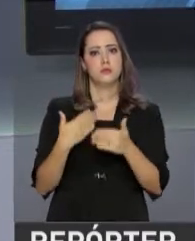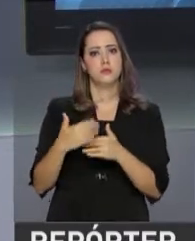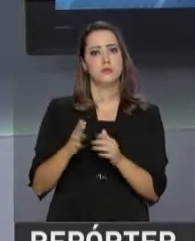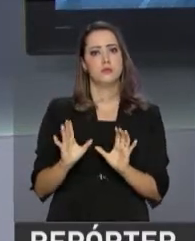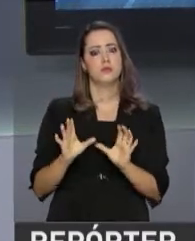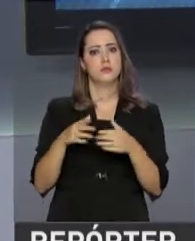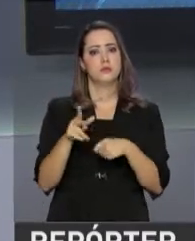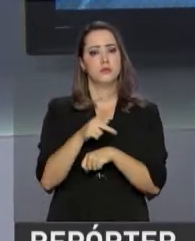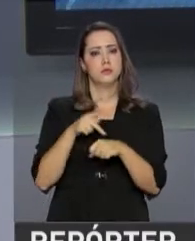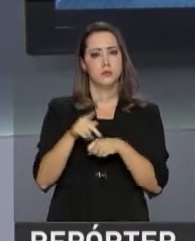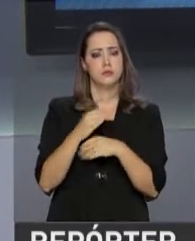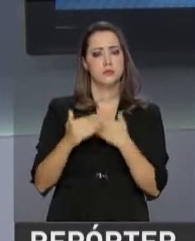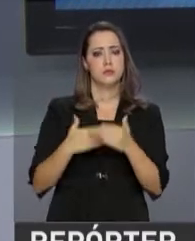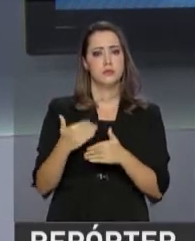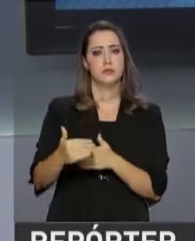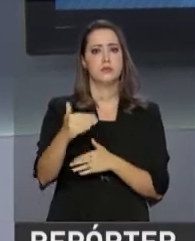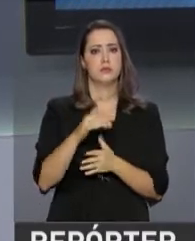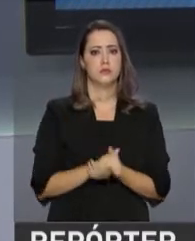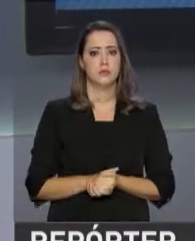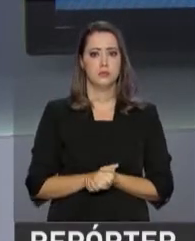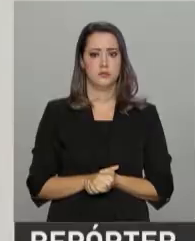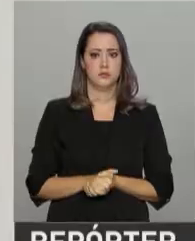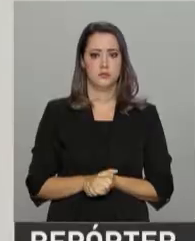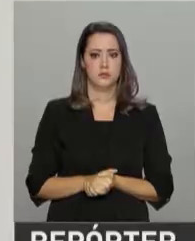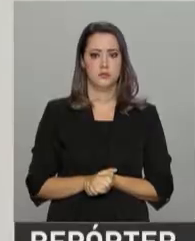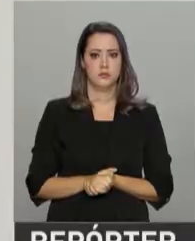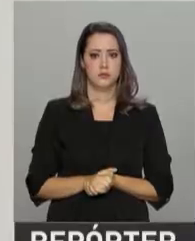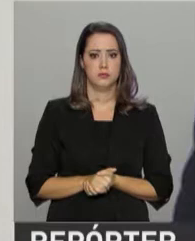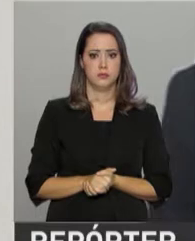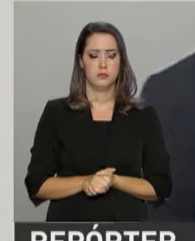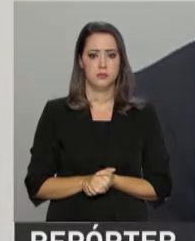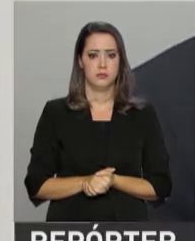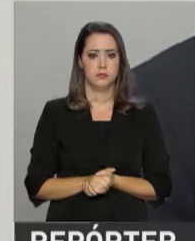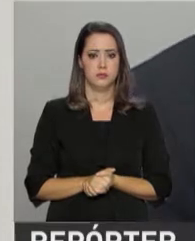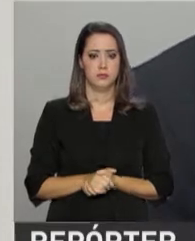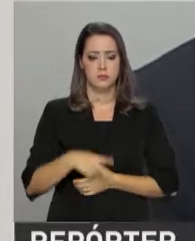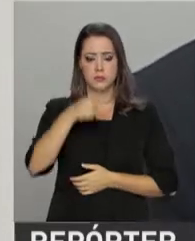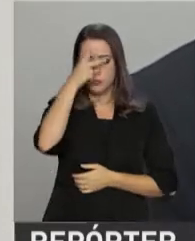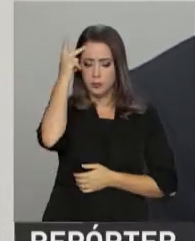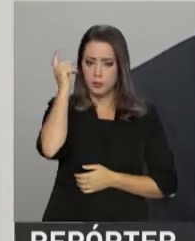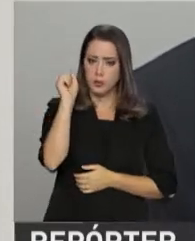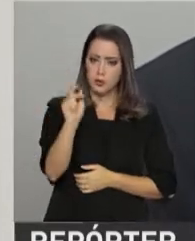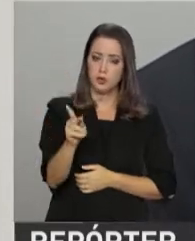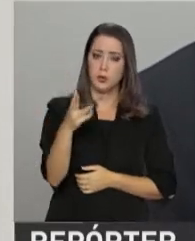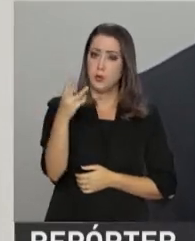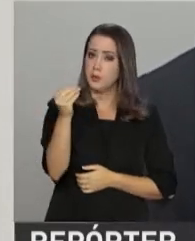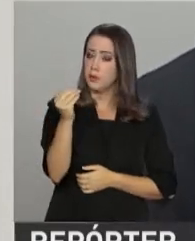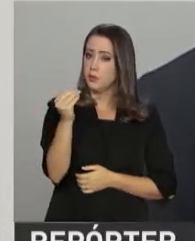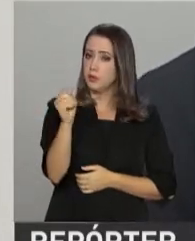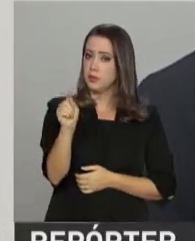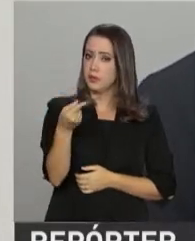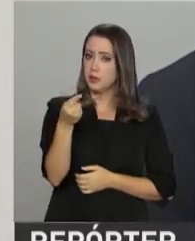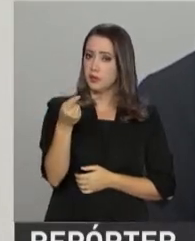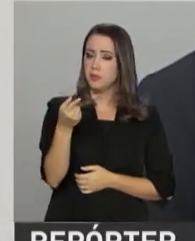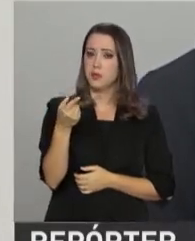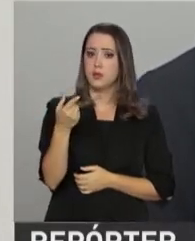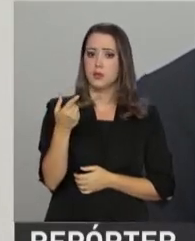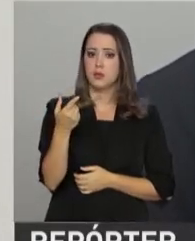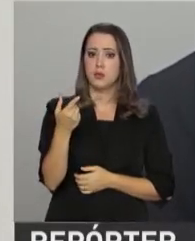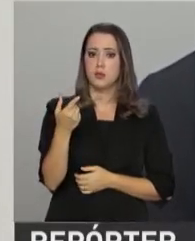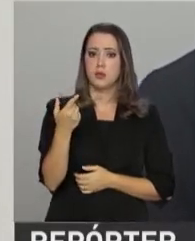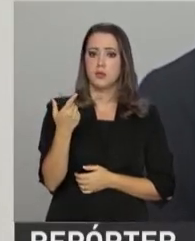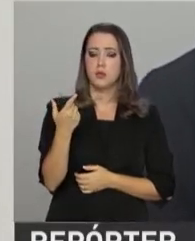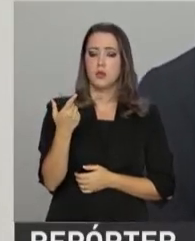continuidade do desenvolvimento do país quem se aposenta com 30 mil não irá aposentar se com 30.000